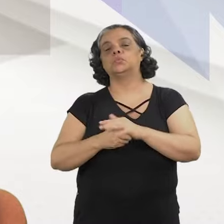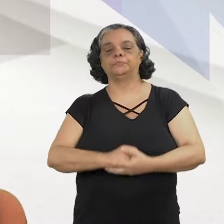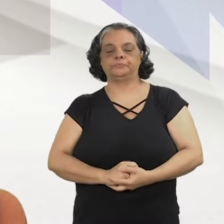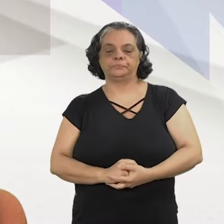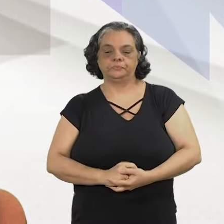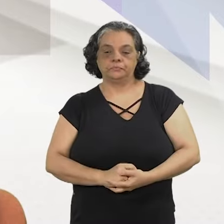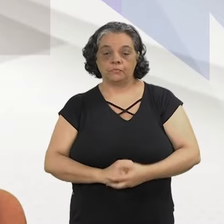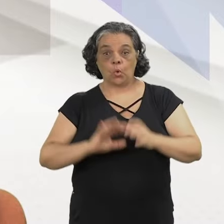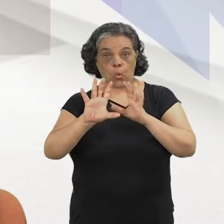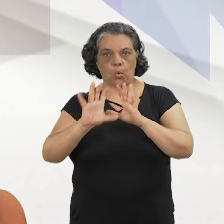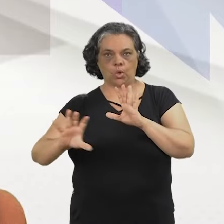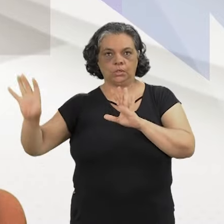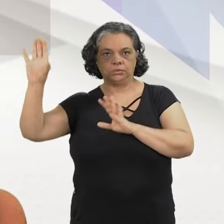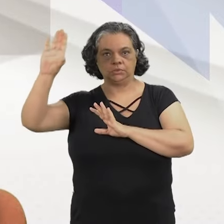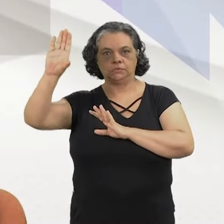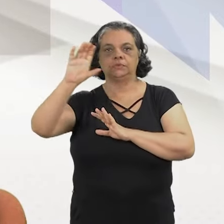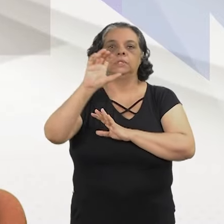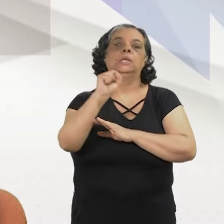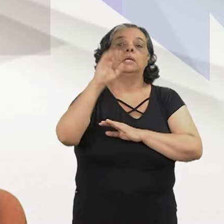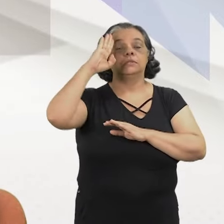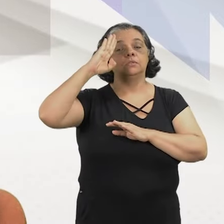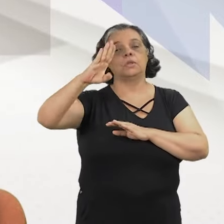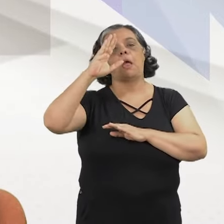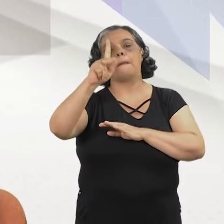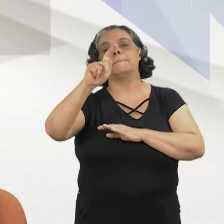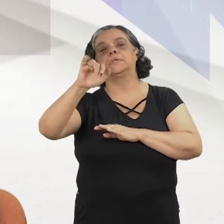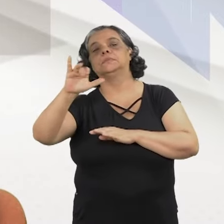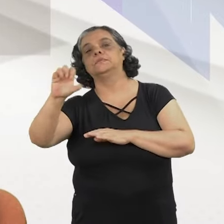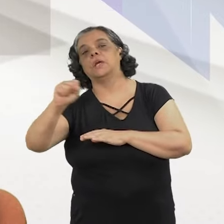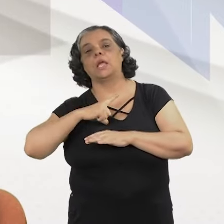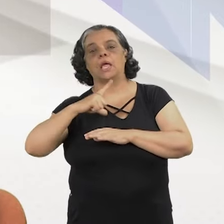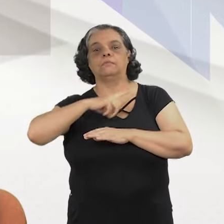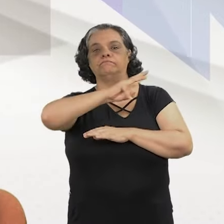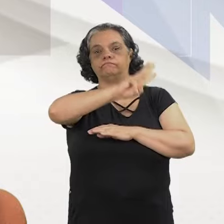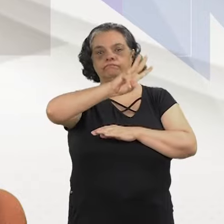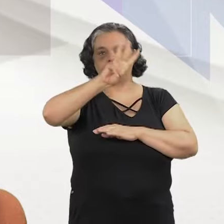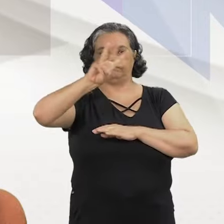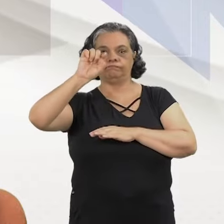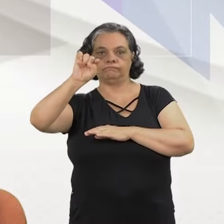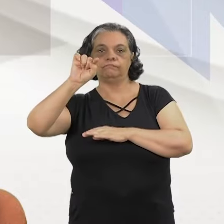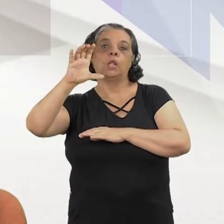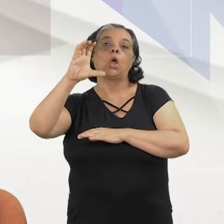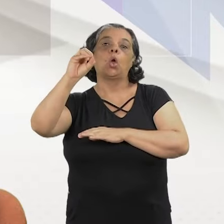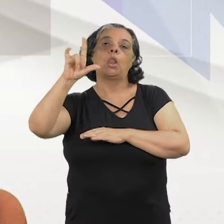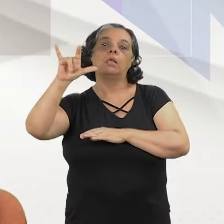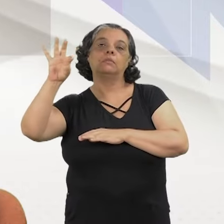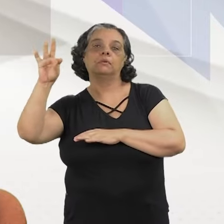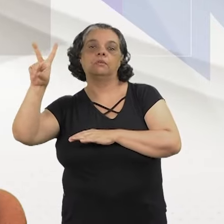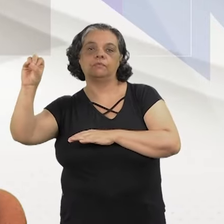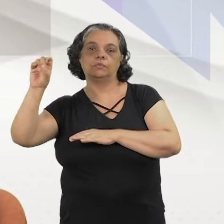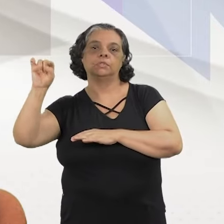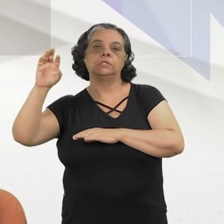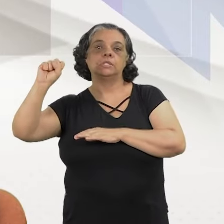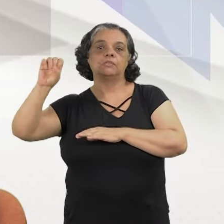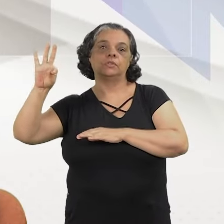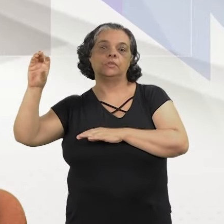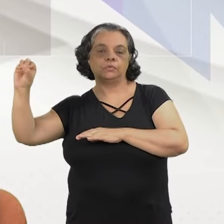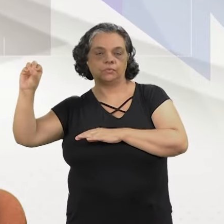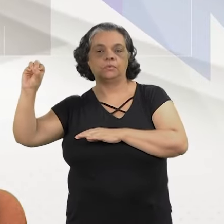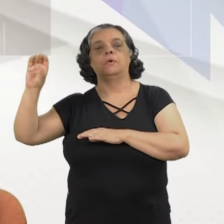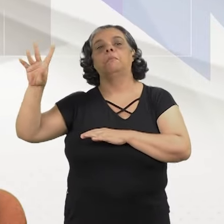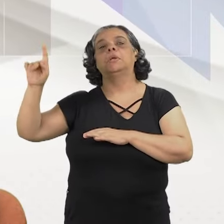fazendo isso o coletivo Sargento perifa né a gente tem um S né que é o www.coletivos.com.br